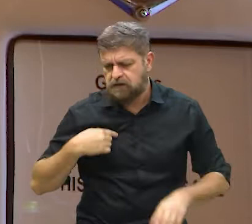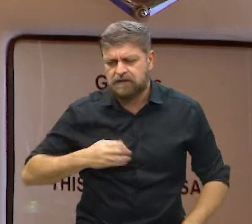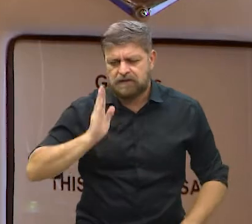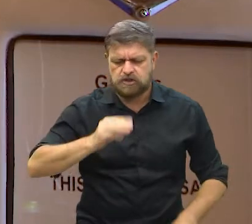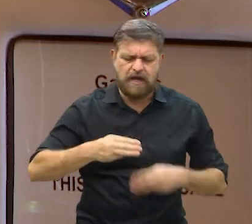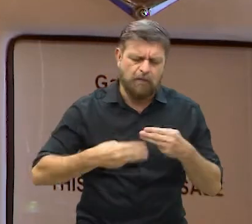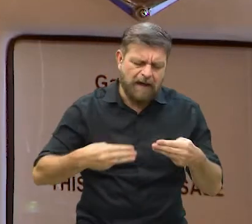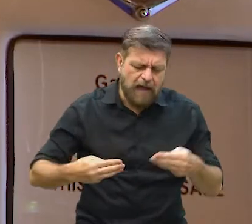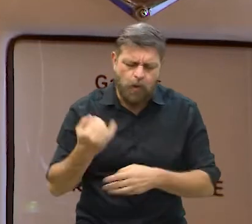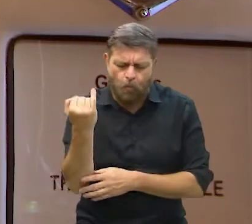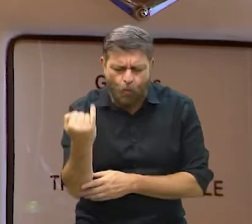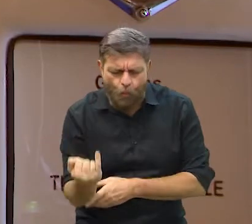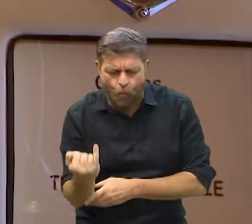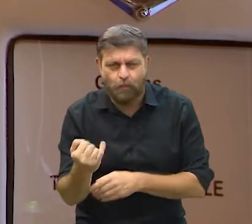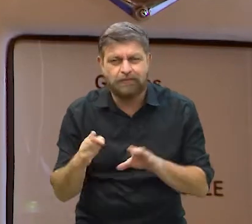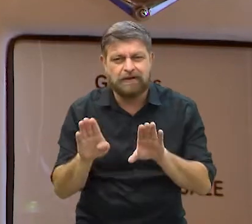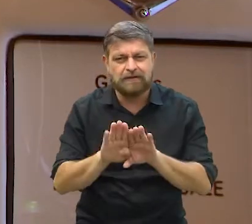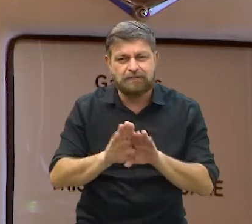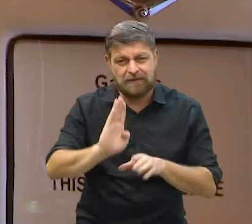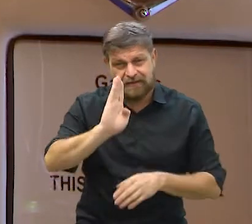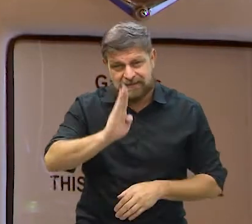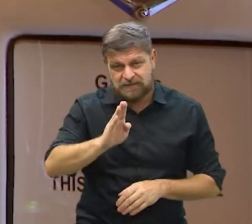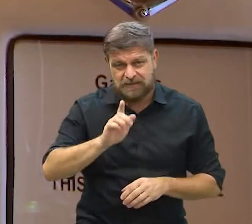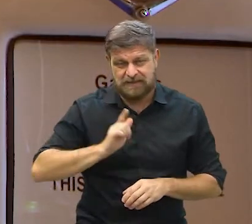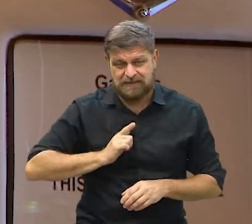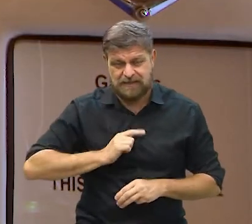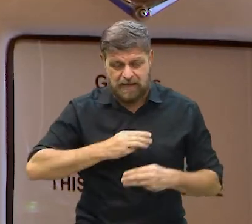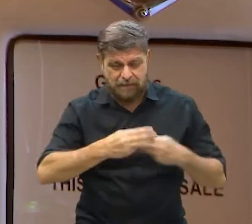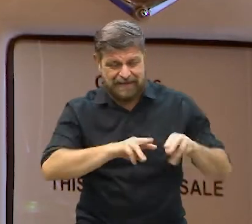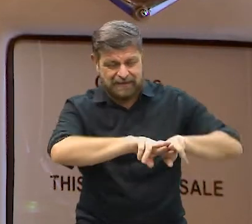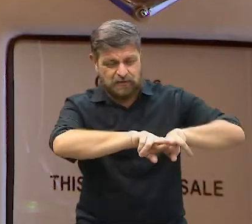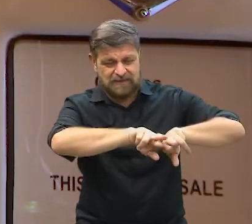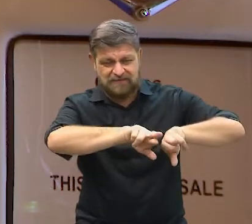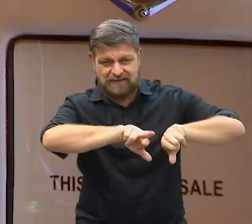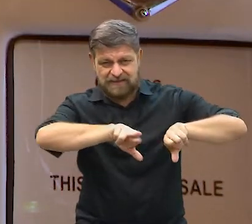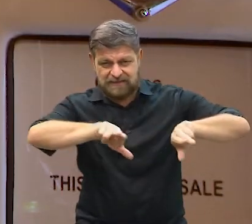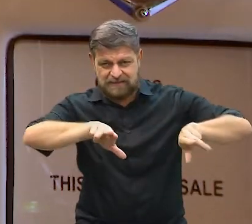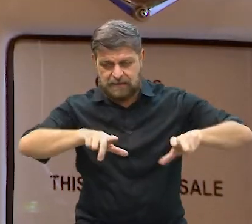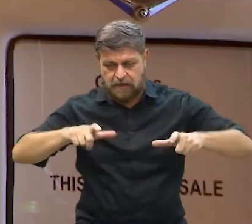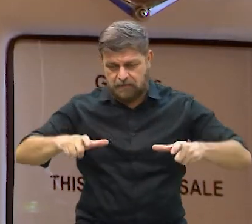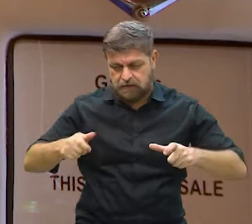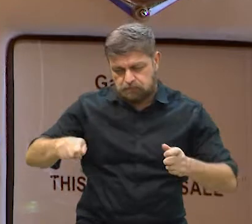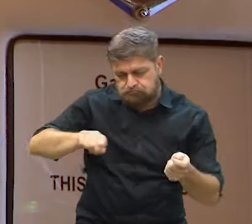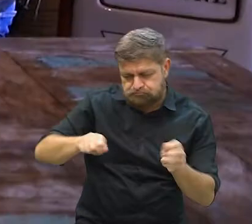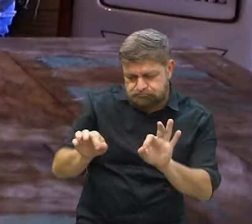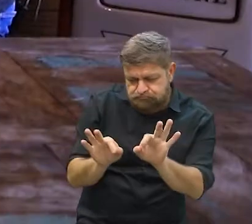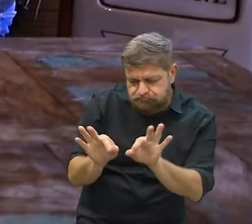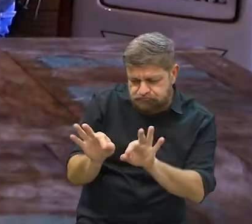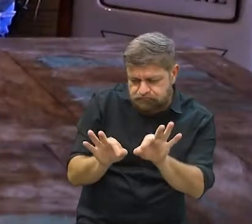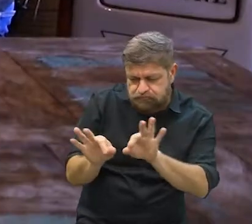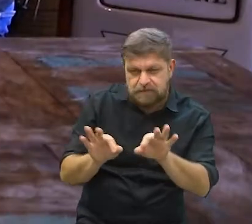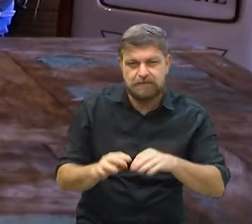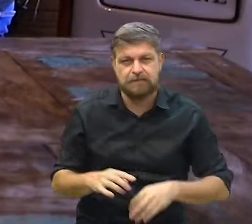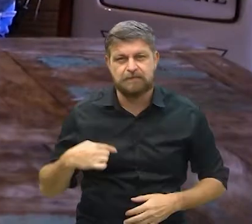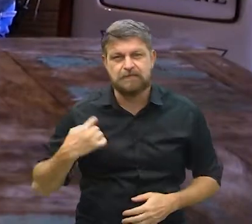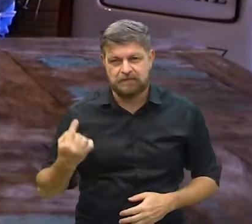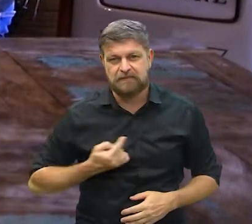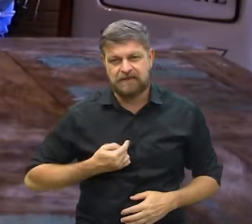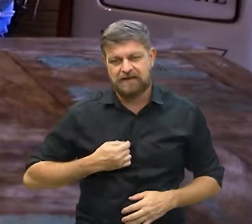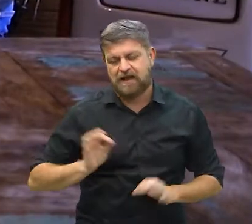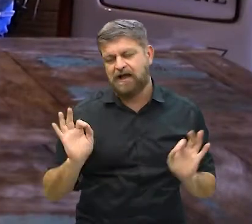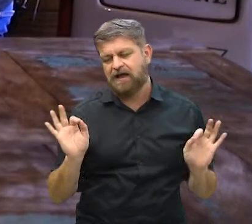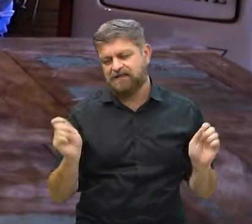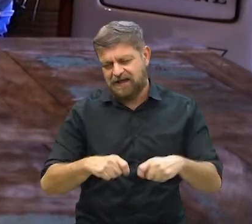macarrão integral. Eu já peguei outro tipo de macarrão também para fazer esse prato. E a gente faz dar certo,